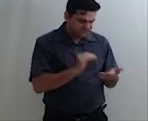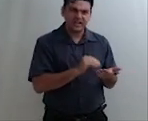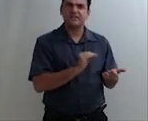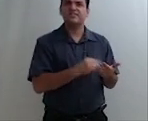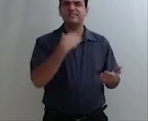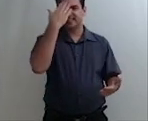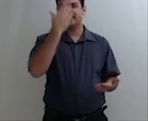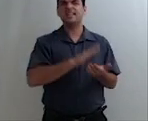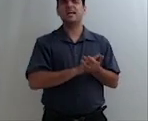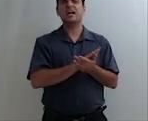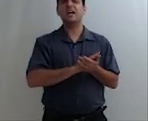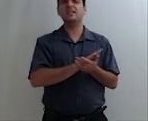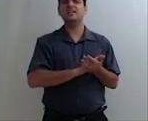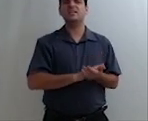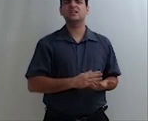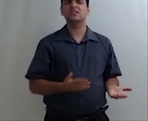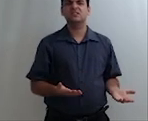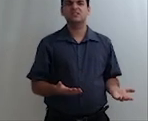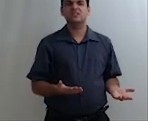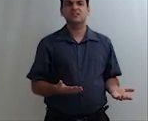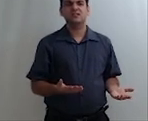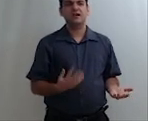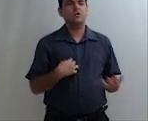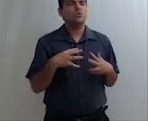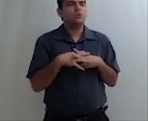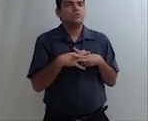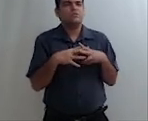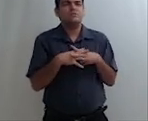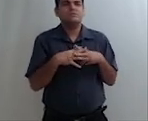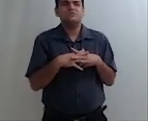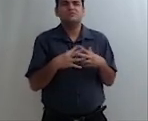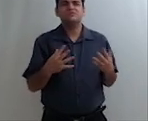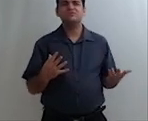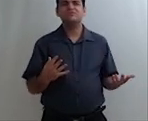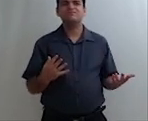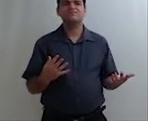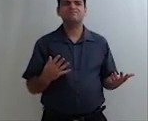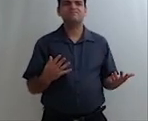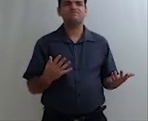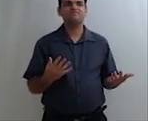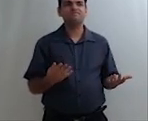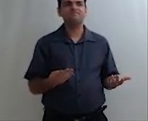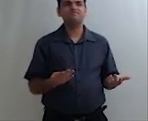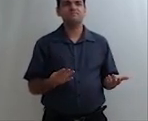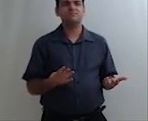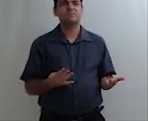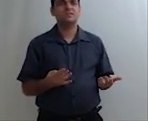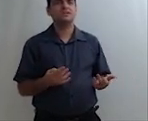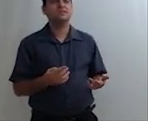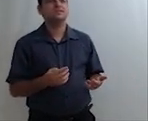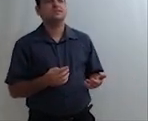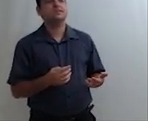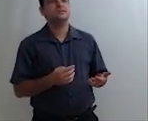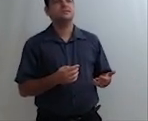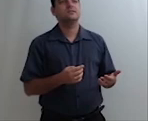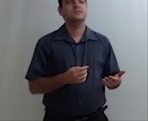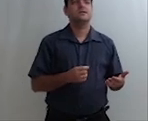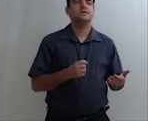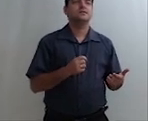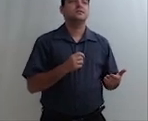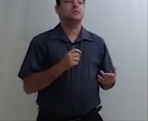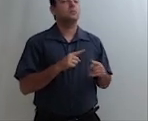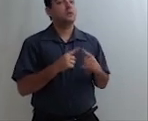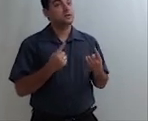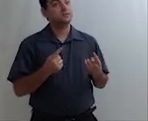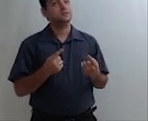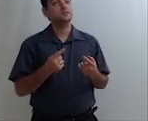eh digamos assim uma uma cautelaridade de forma mais nítida mas vossa excelência